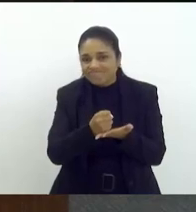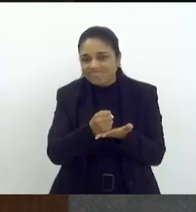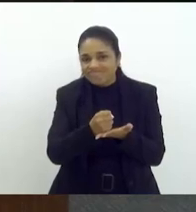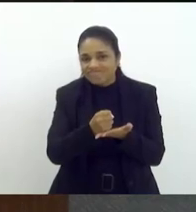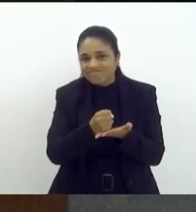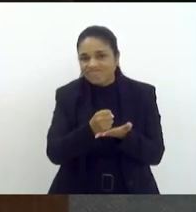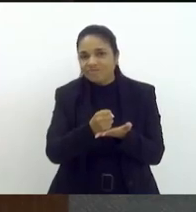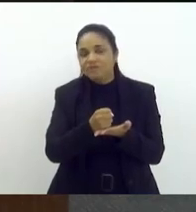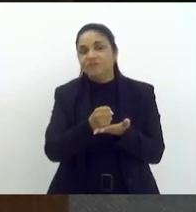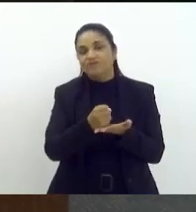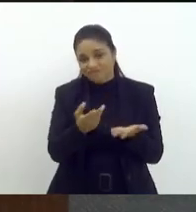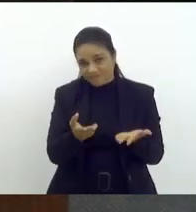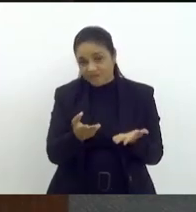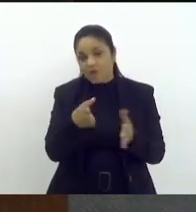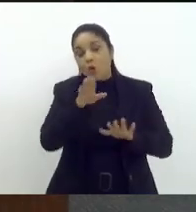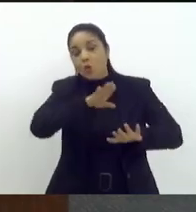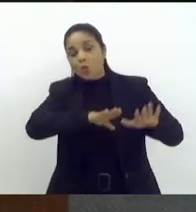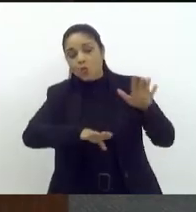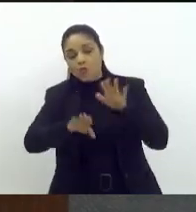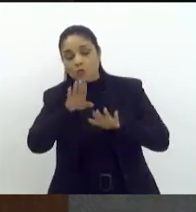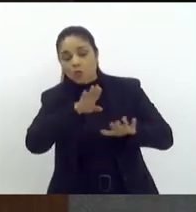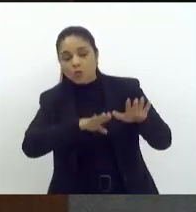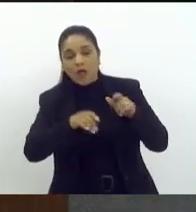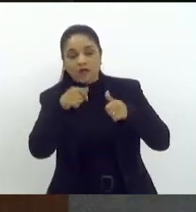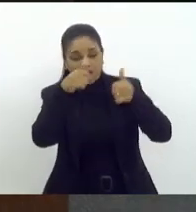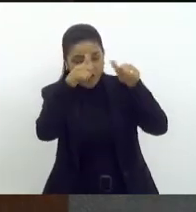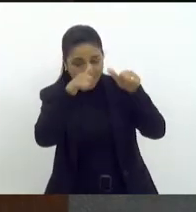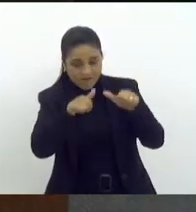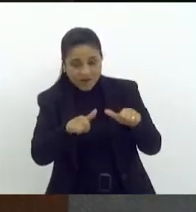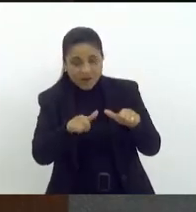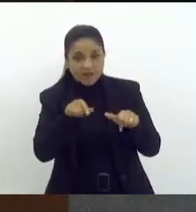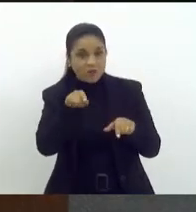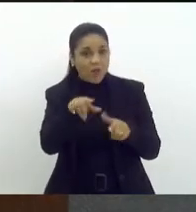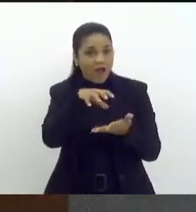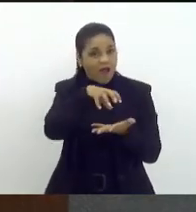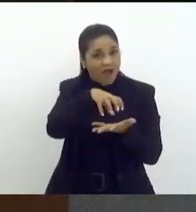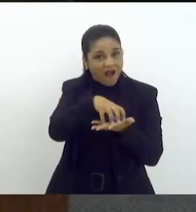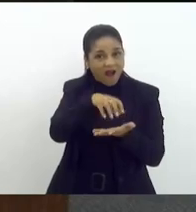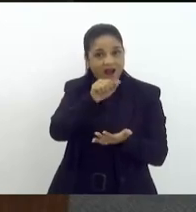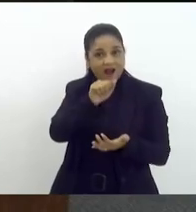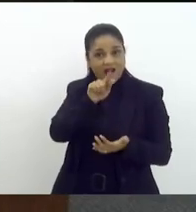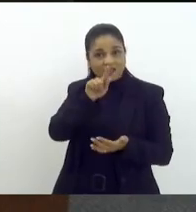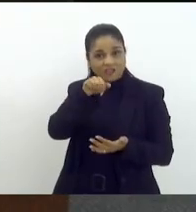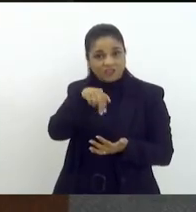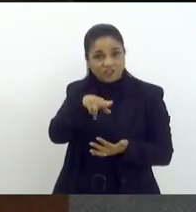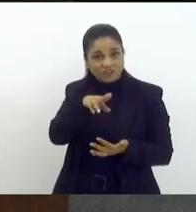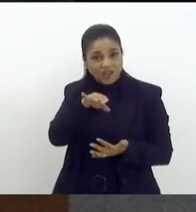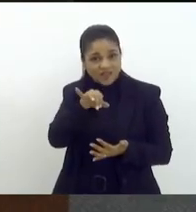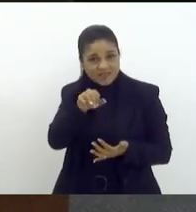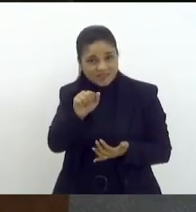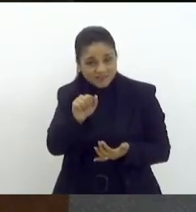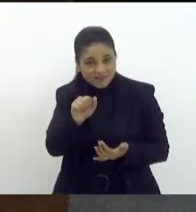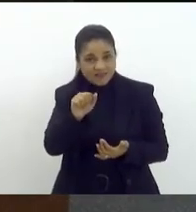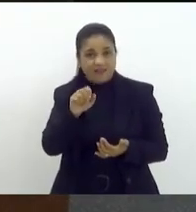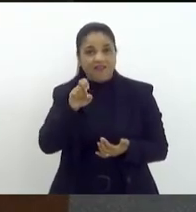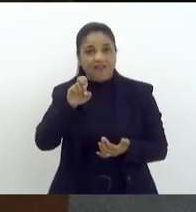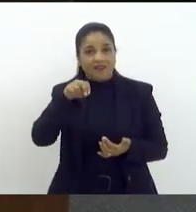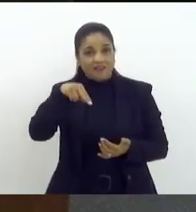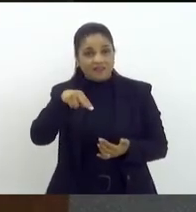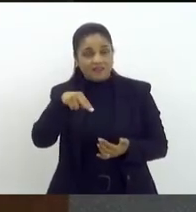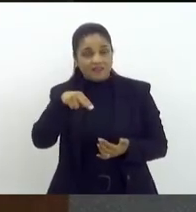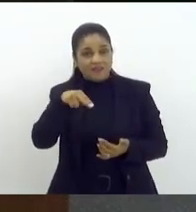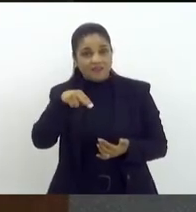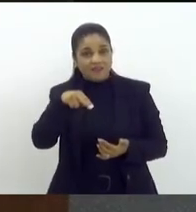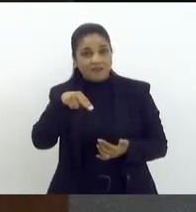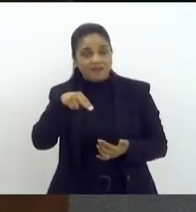a cautela e o cuidado de avaliar que uma agência reguladora não pode segurar de forma alguma por